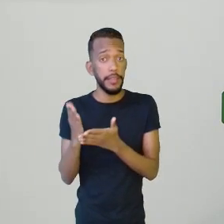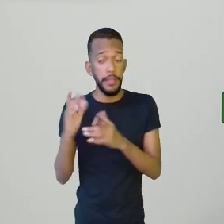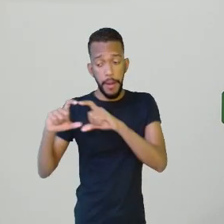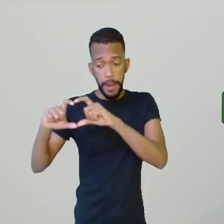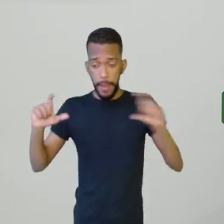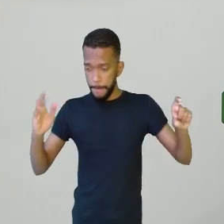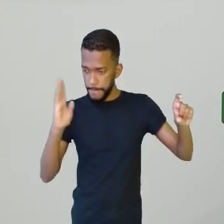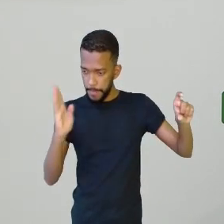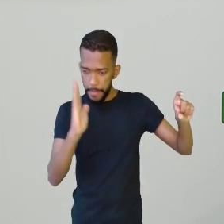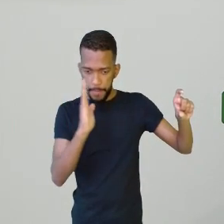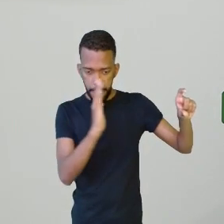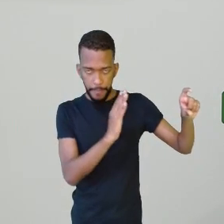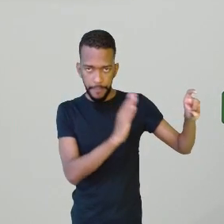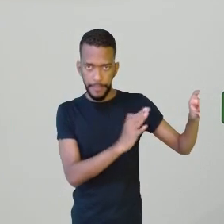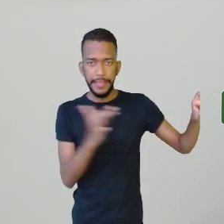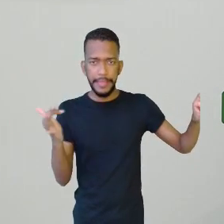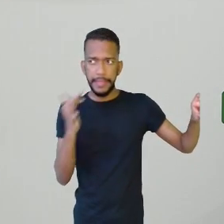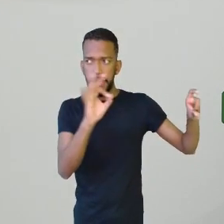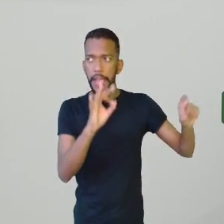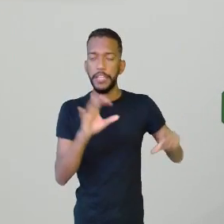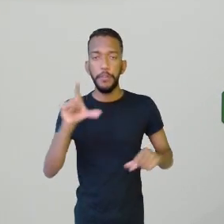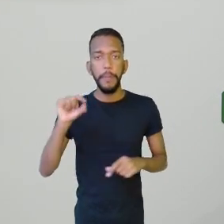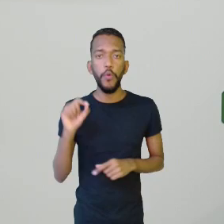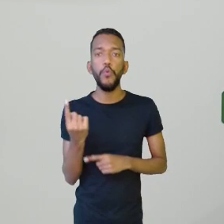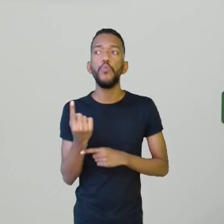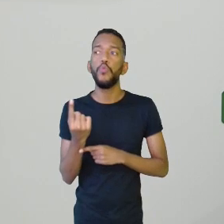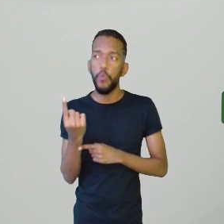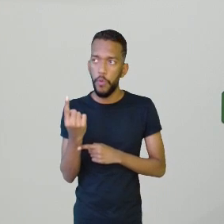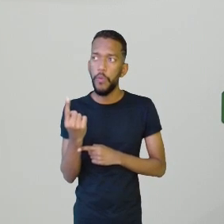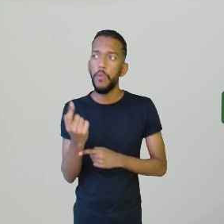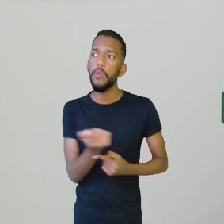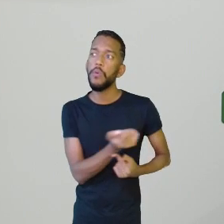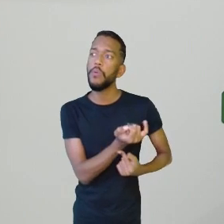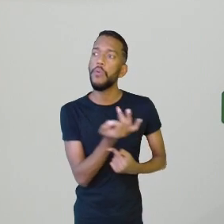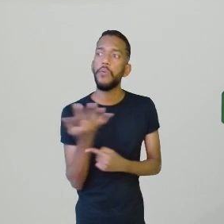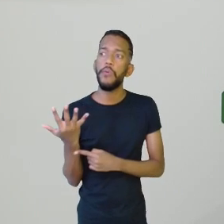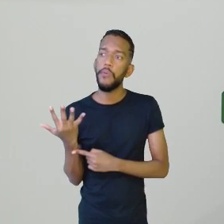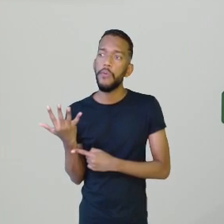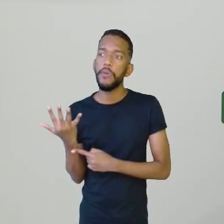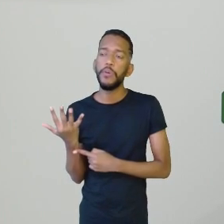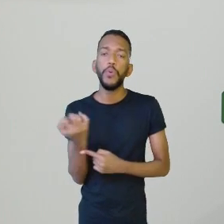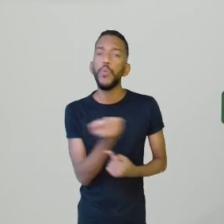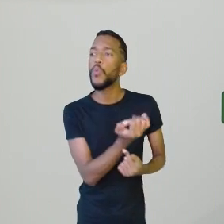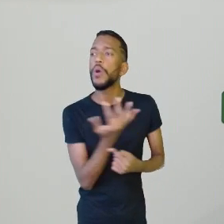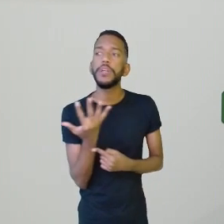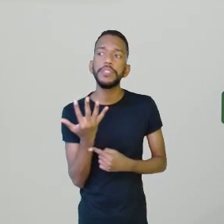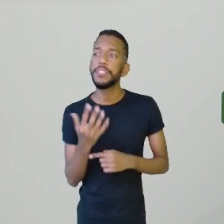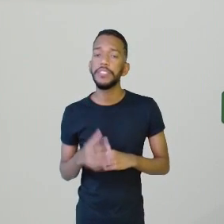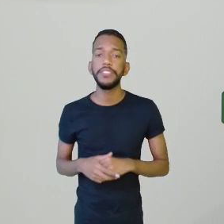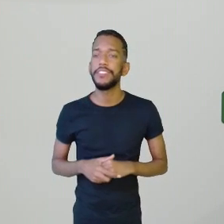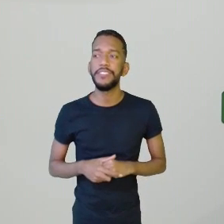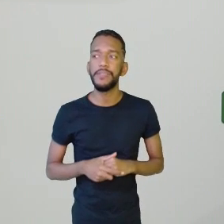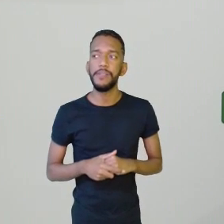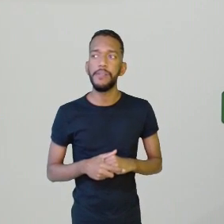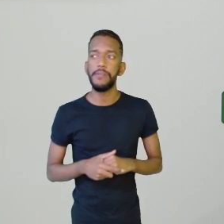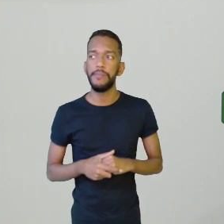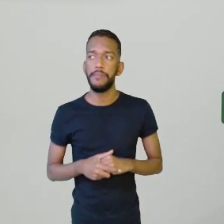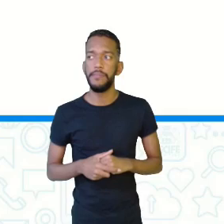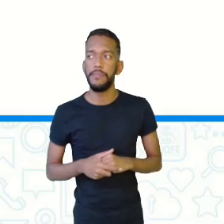pegou uma. Olha só. Em quantas partes a tira foi dividida?